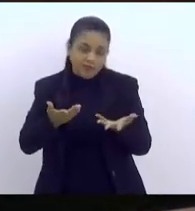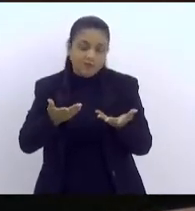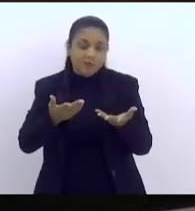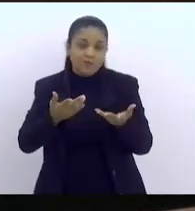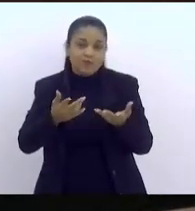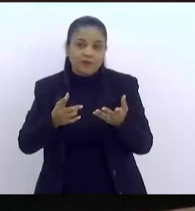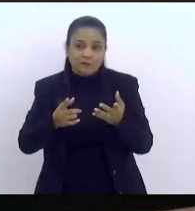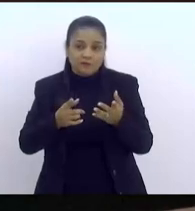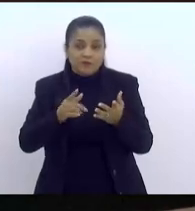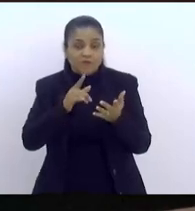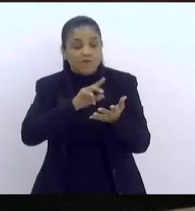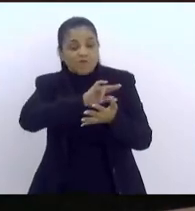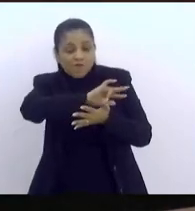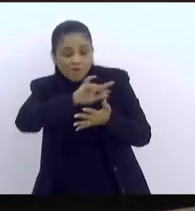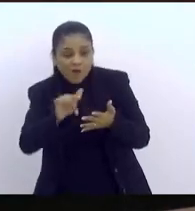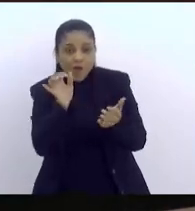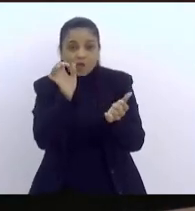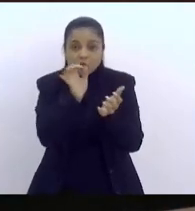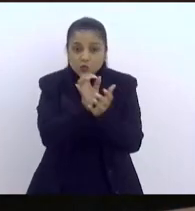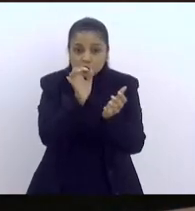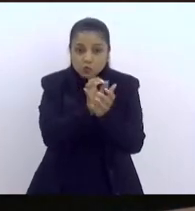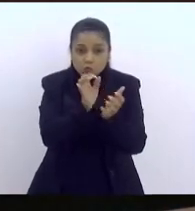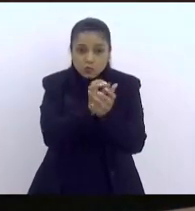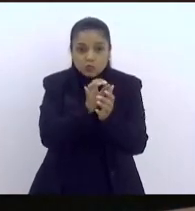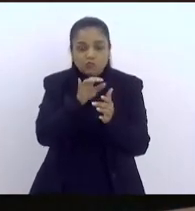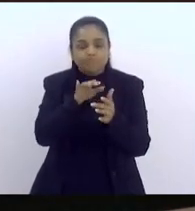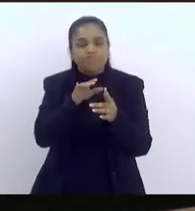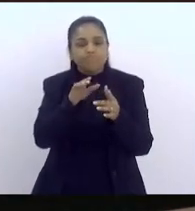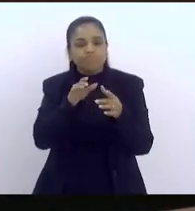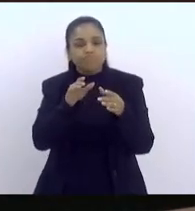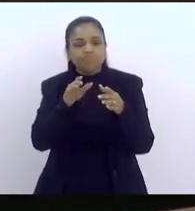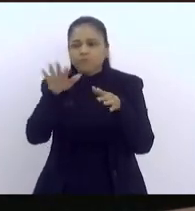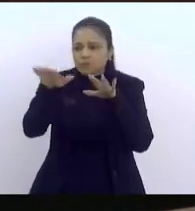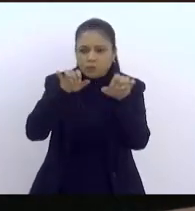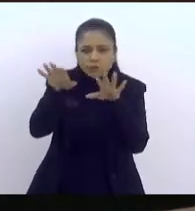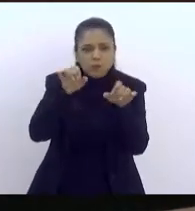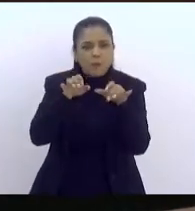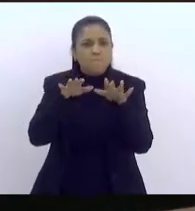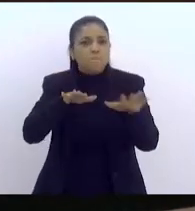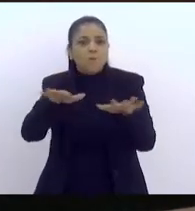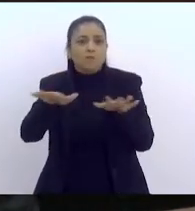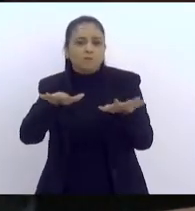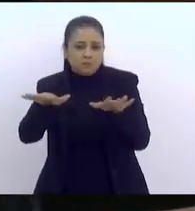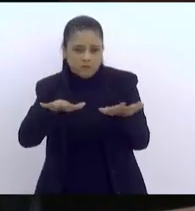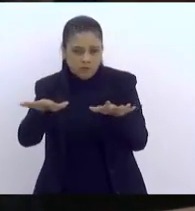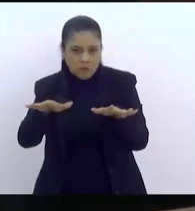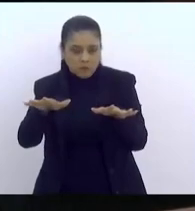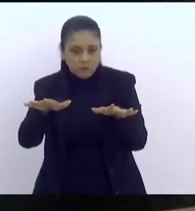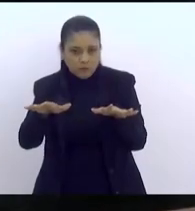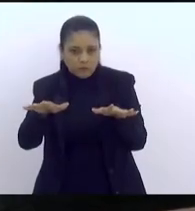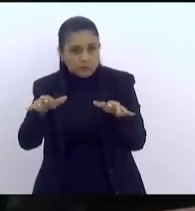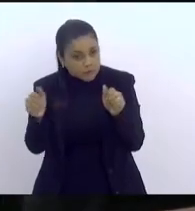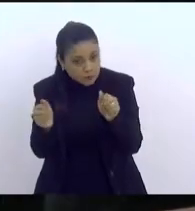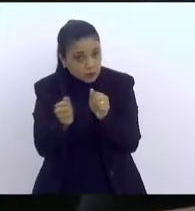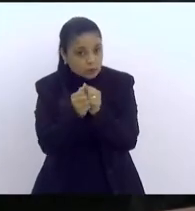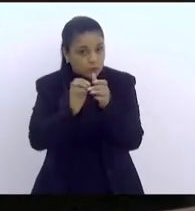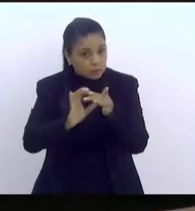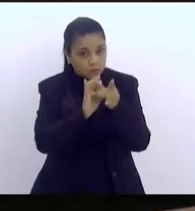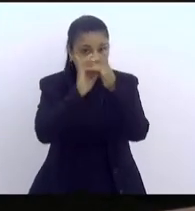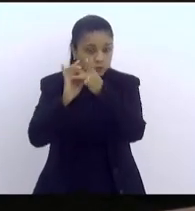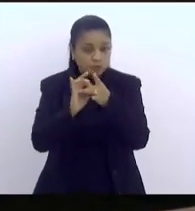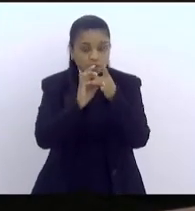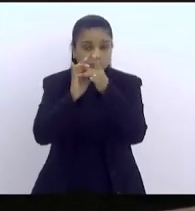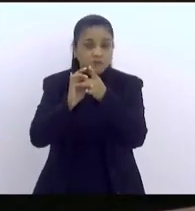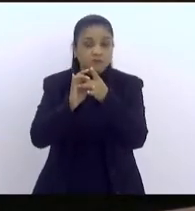dizendo, vários grupos convocam uma mobilização, vários. A mobilização aparece centenas de milhares